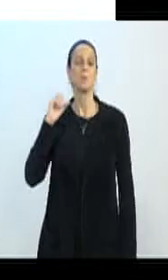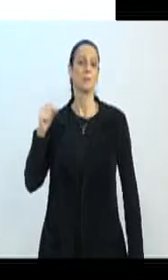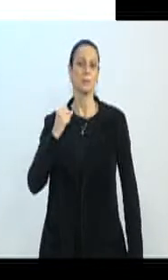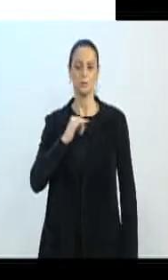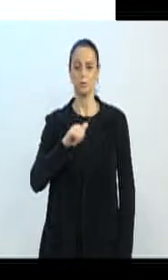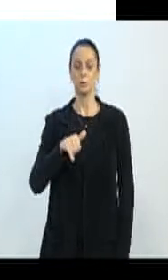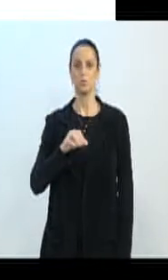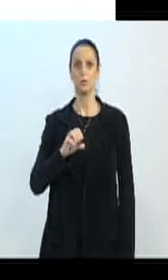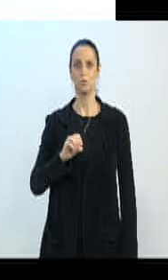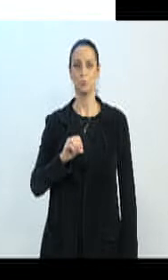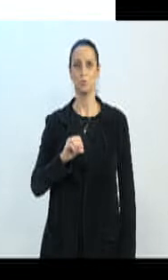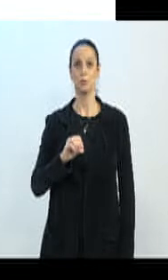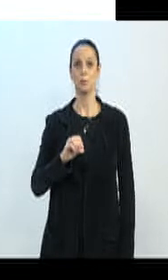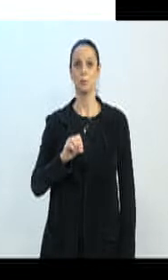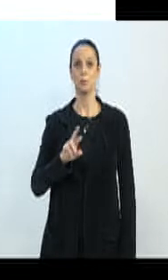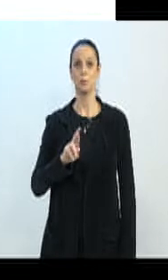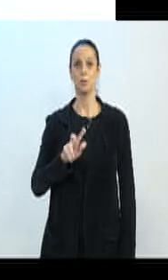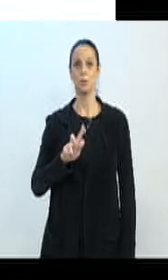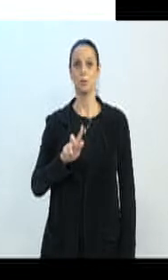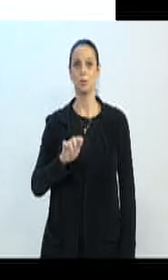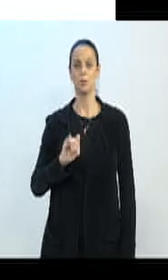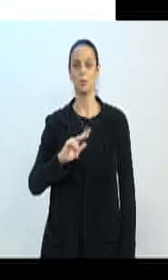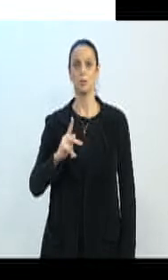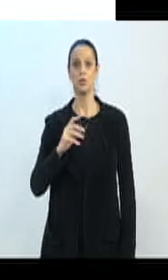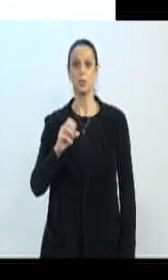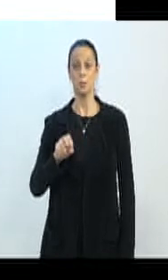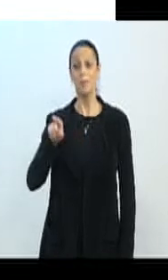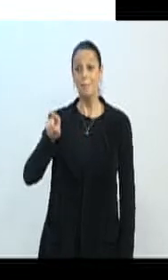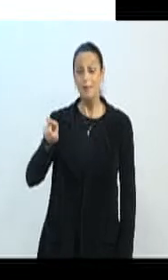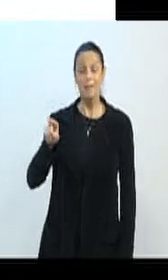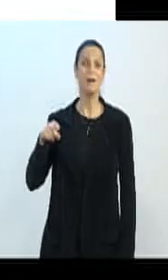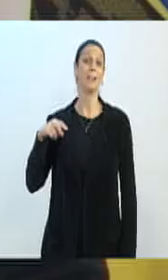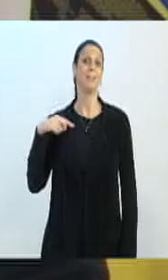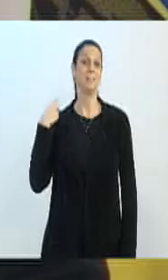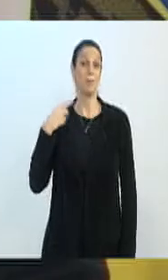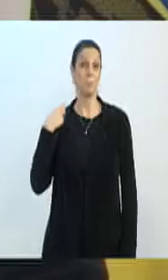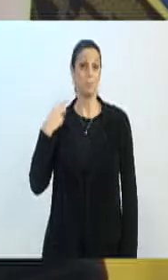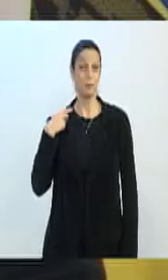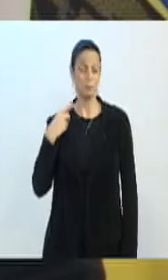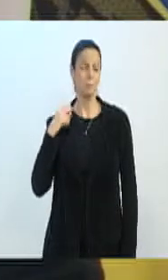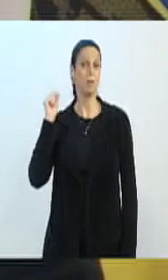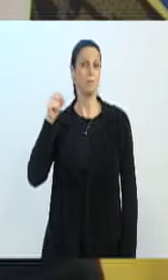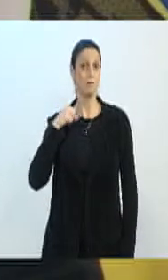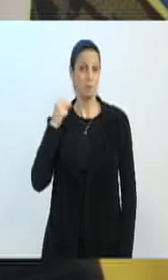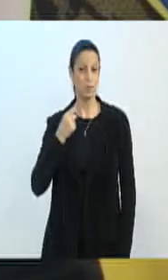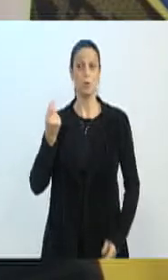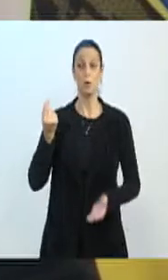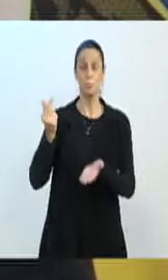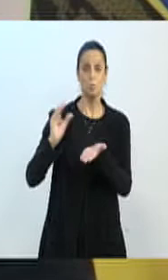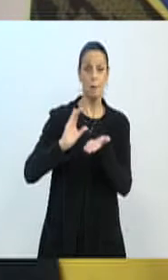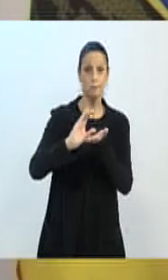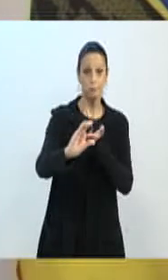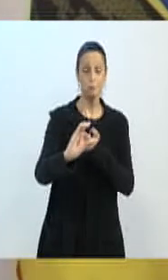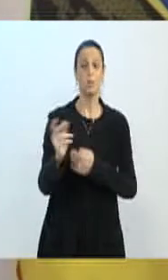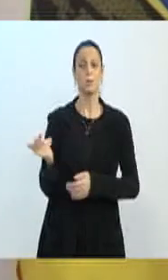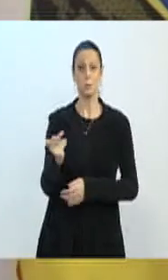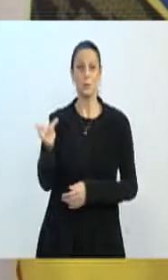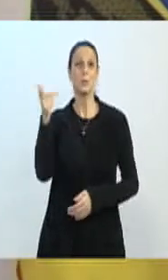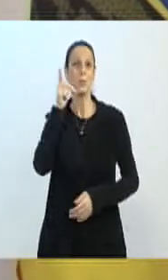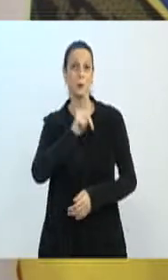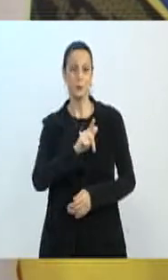Mello esses recursos que foram encaminhado via Senador via Deputado Ivan na Sic Doutor junto para que ser curso viesse